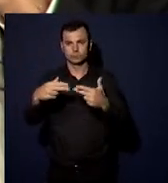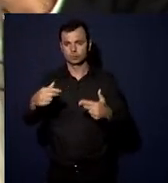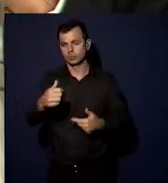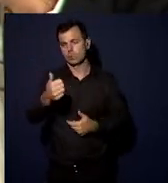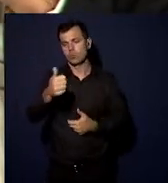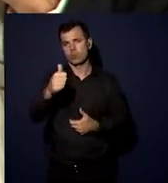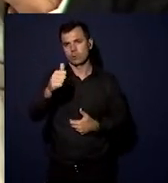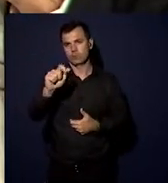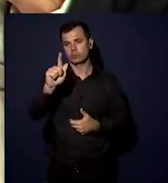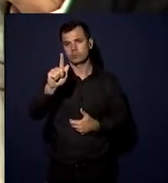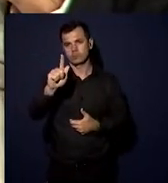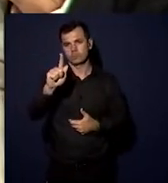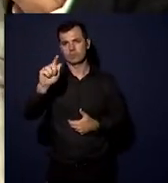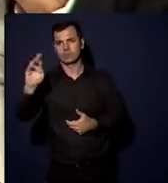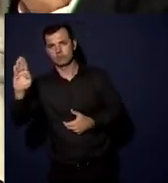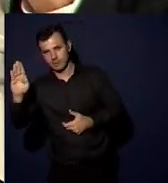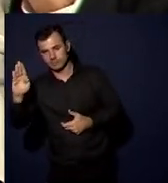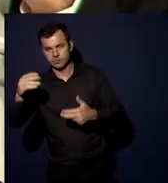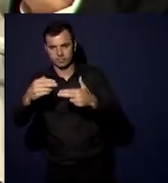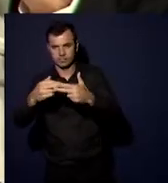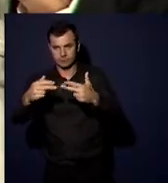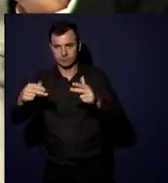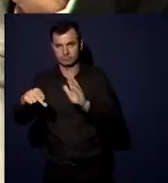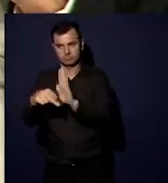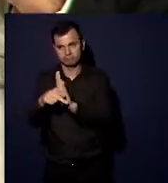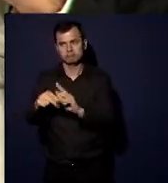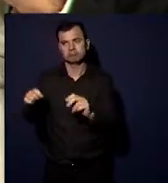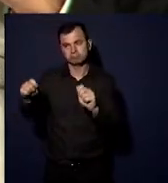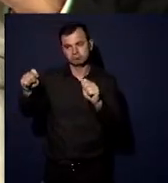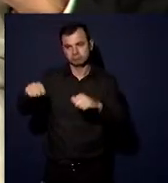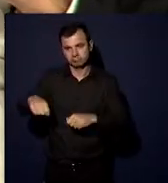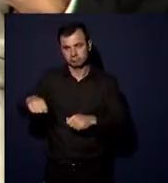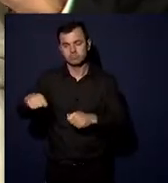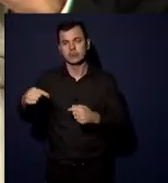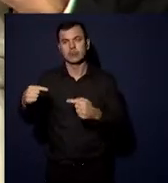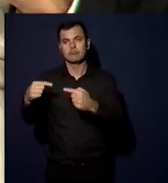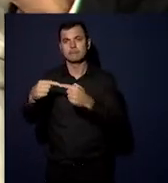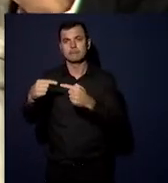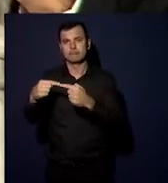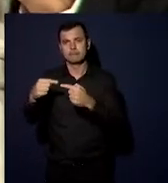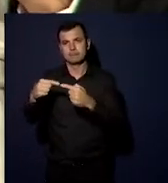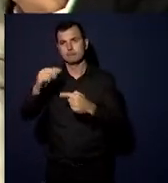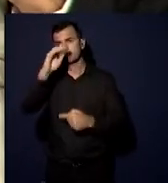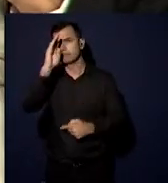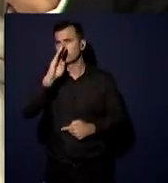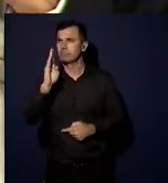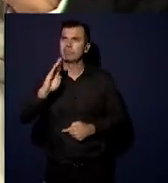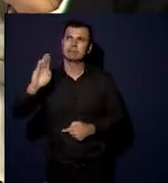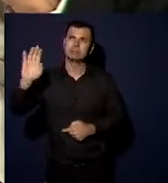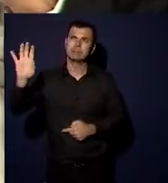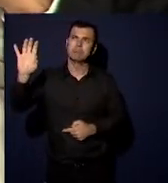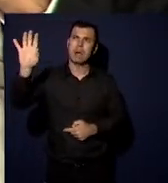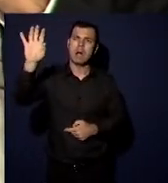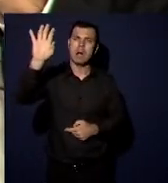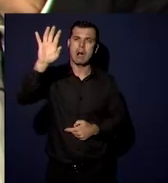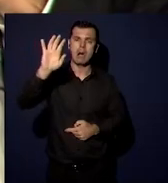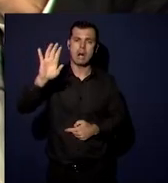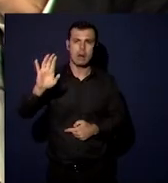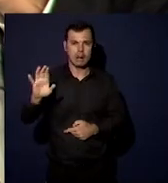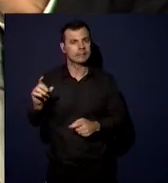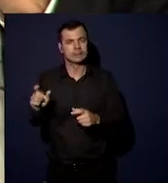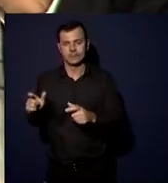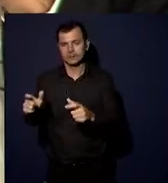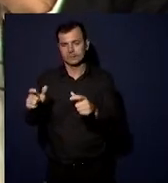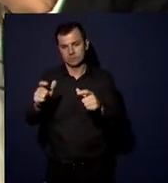GB de capacidade instalada tudo isso operado no Brasil inteiro por nós em algumas